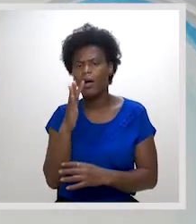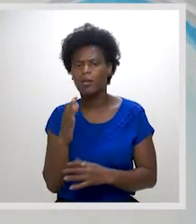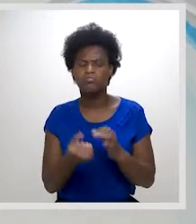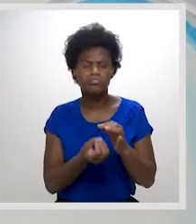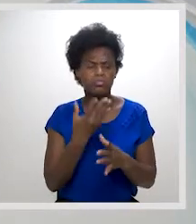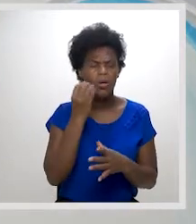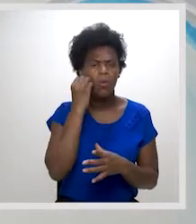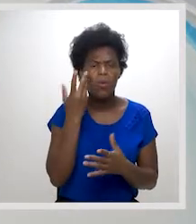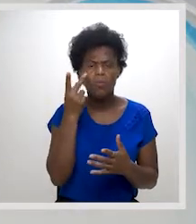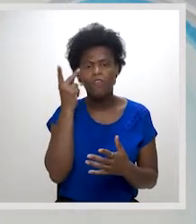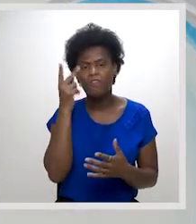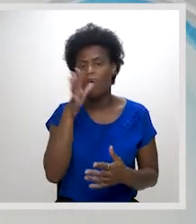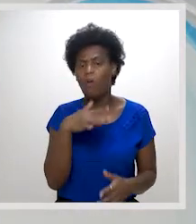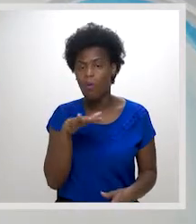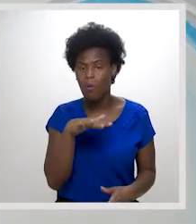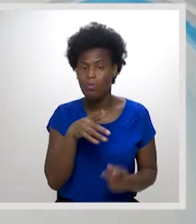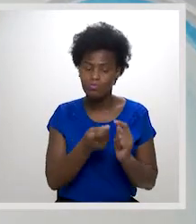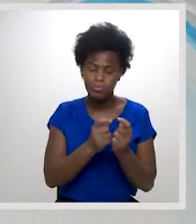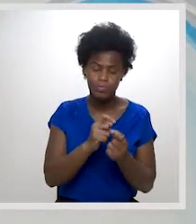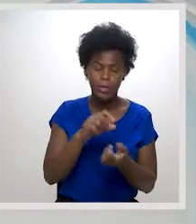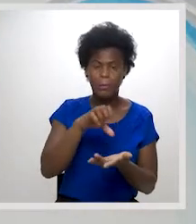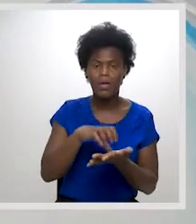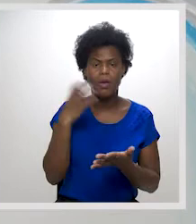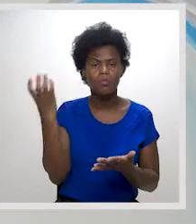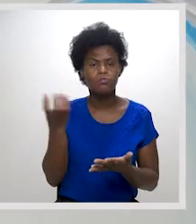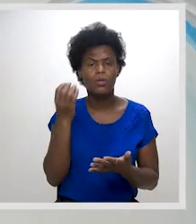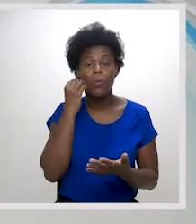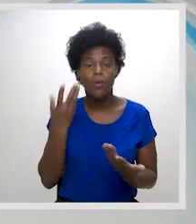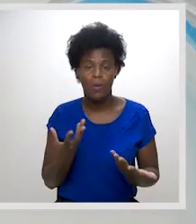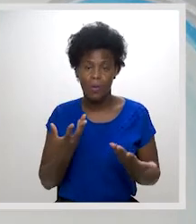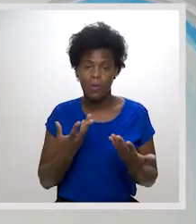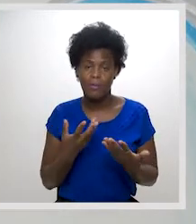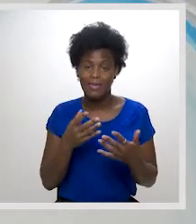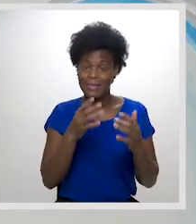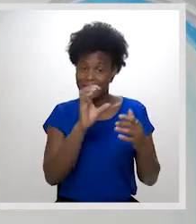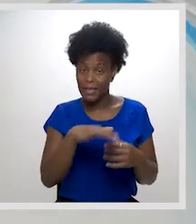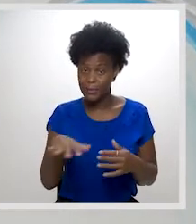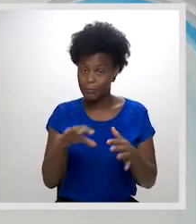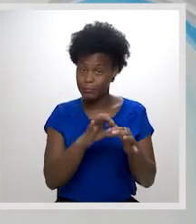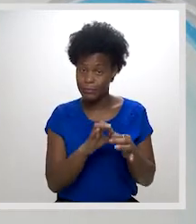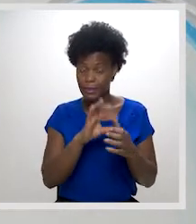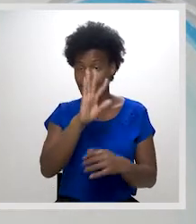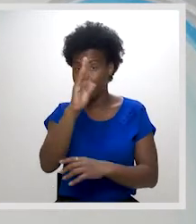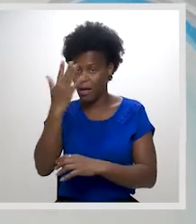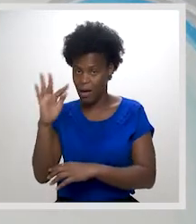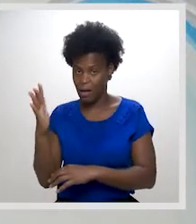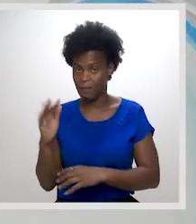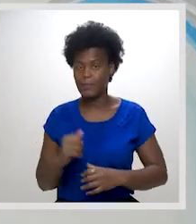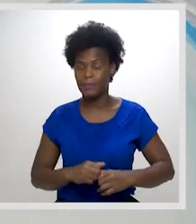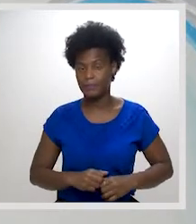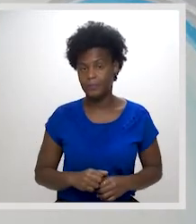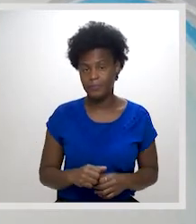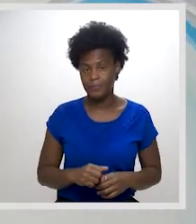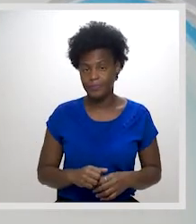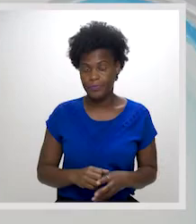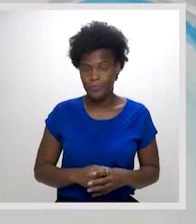plantas, reprodução, onde vivem, adaptação ao meio. É uma ciência que está ligada às plantas,